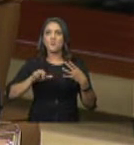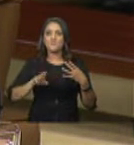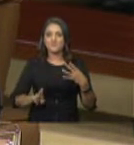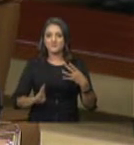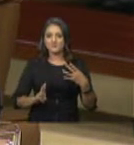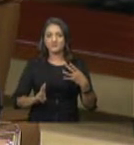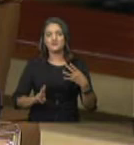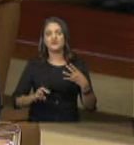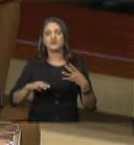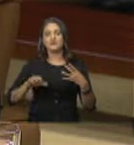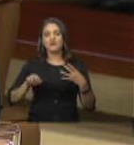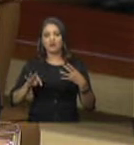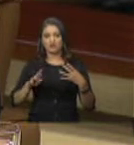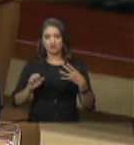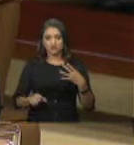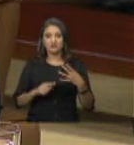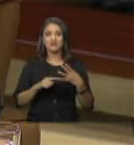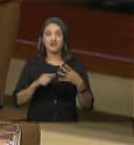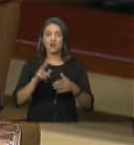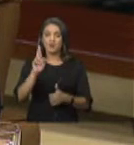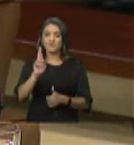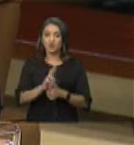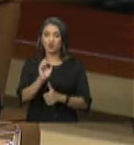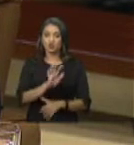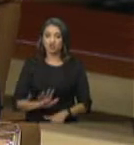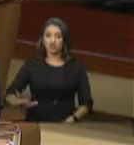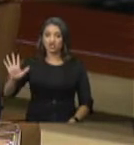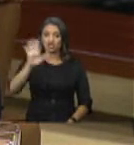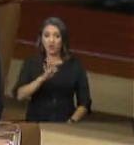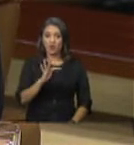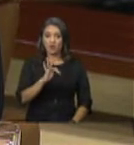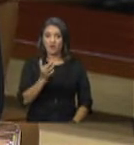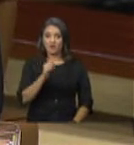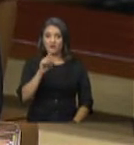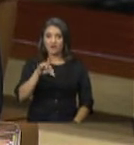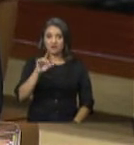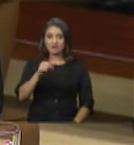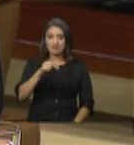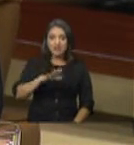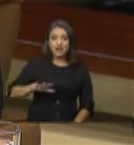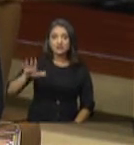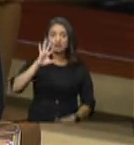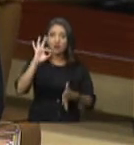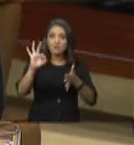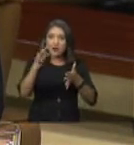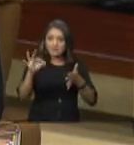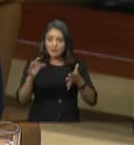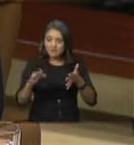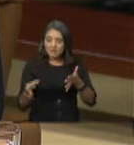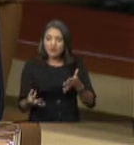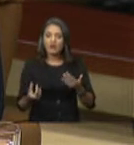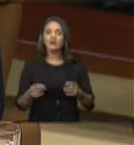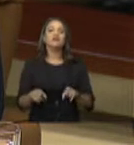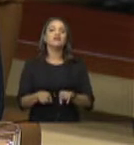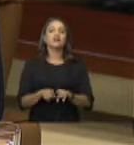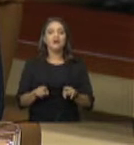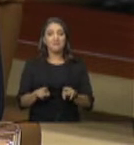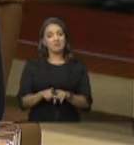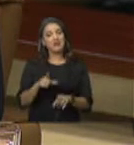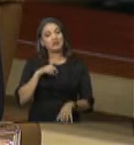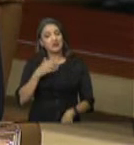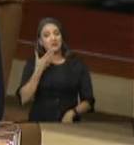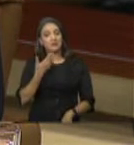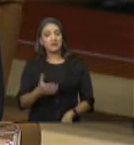Bastos Procurador Geral da Fazenda Nacional e assinado Esse